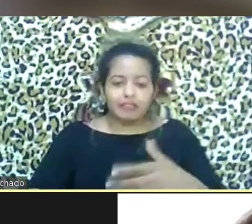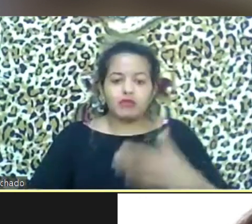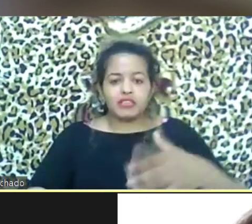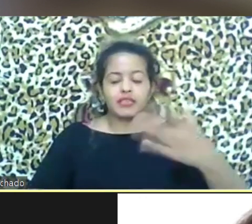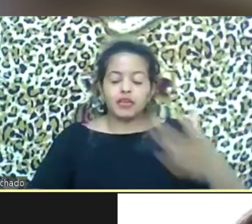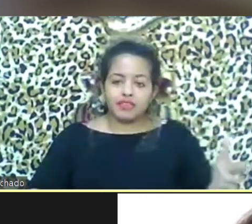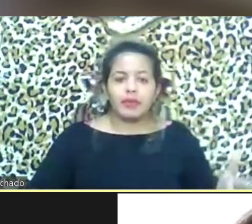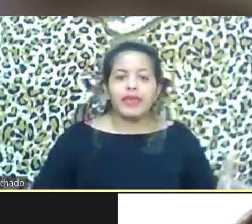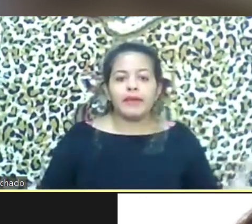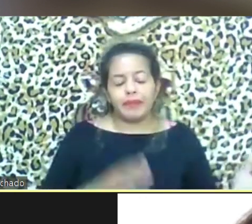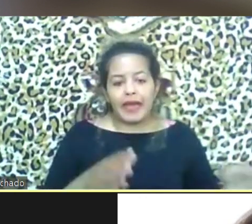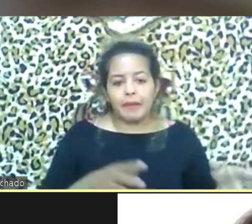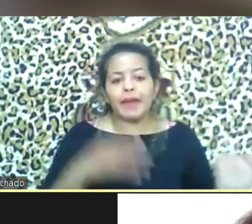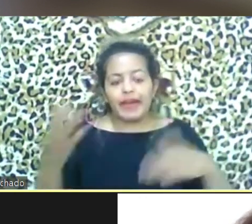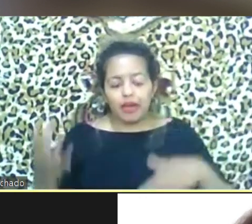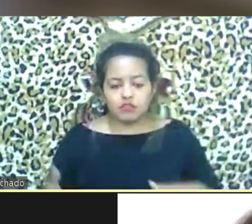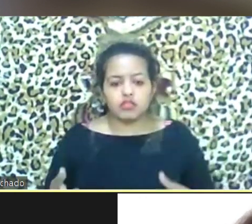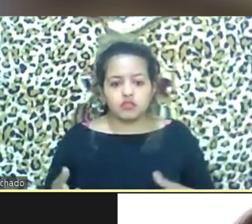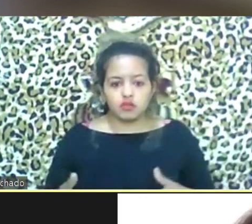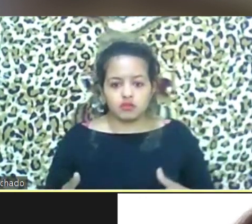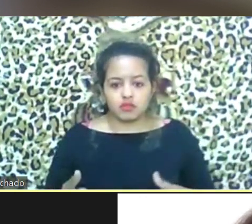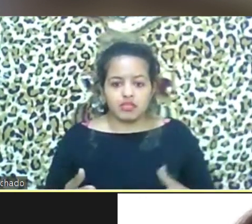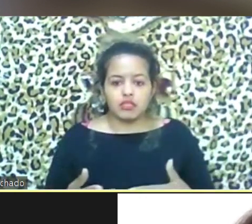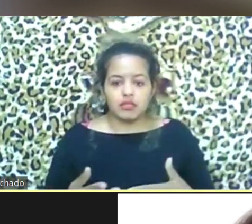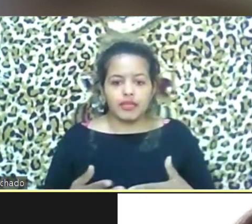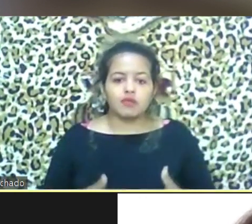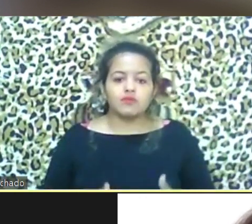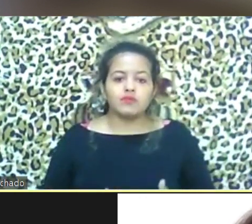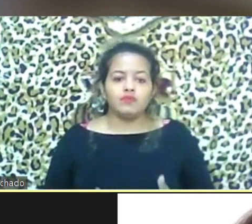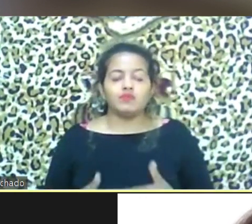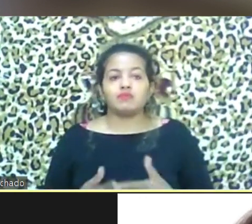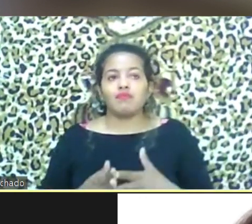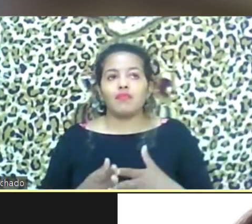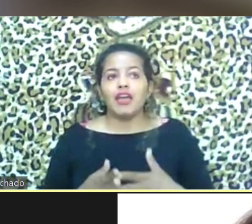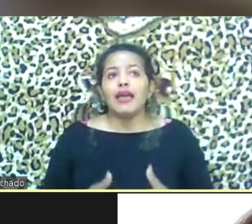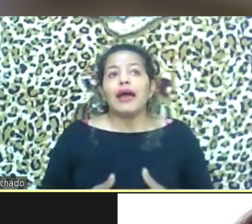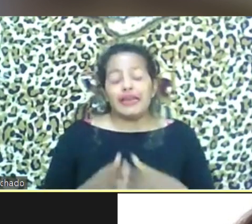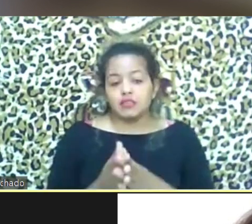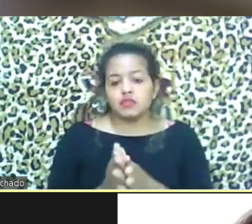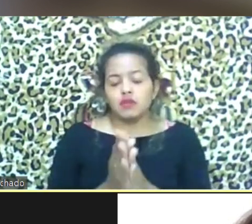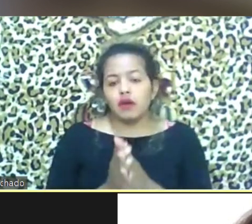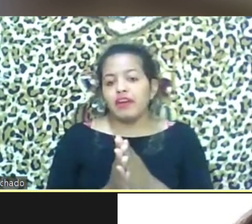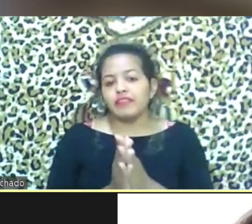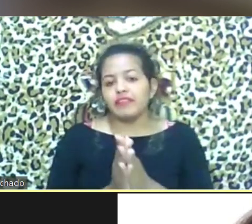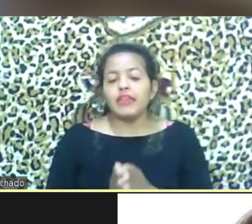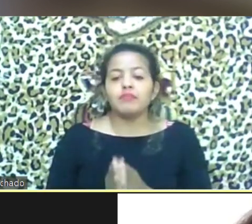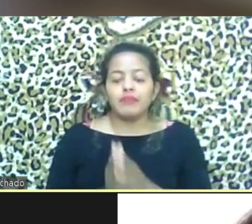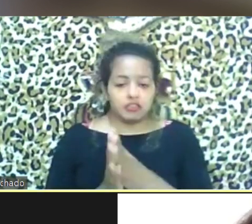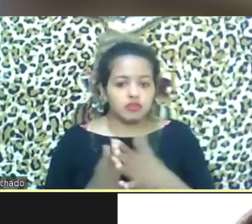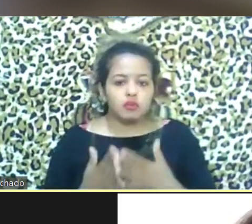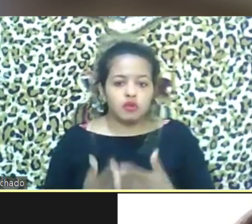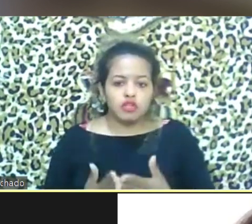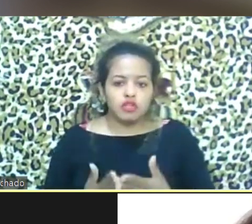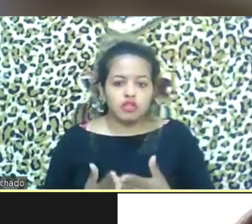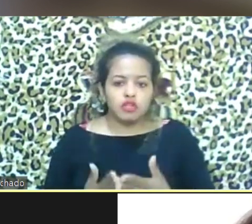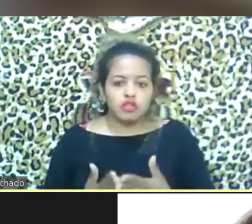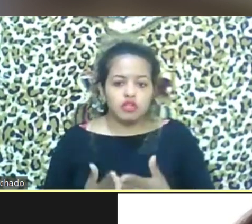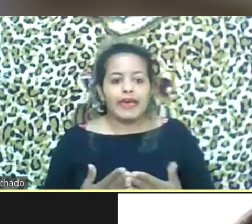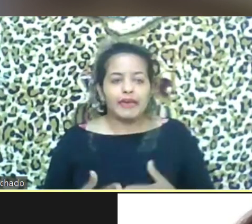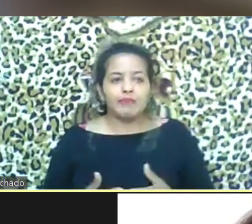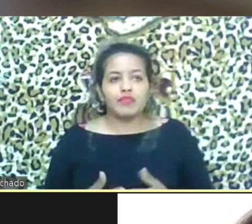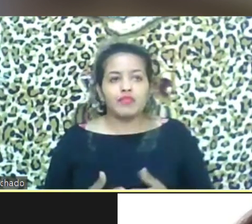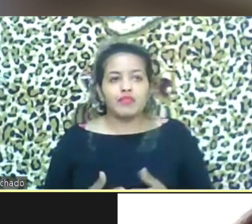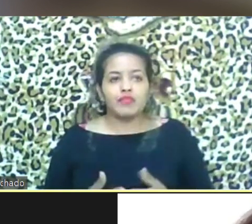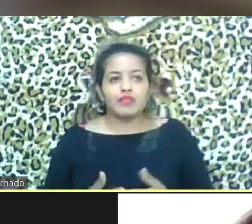a graduação também, né, para pagar os estudos. Então, isso a UFN me ajudou muito,